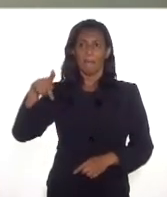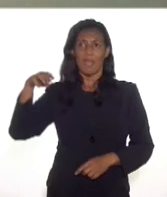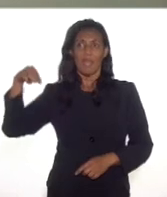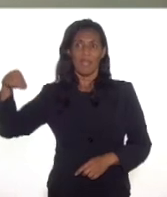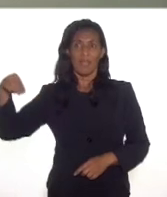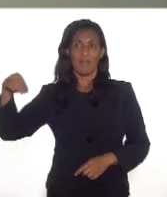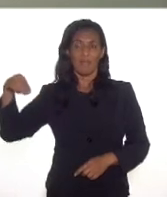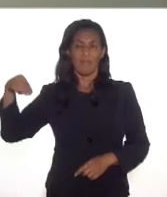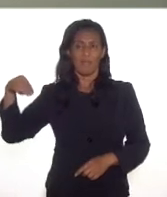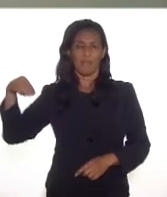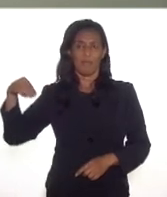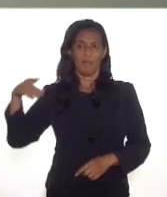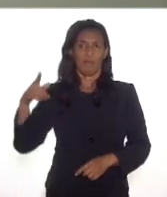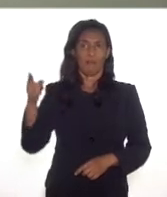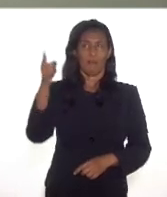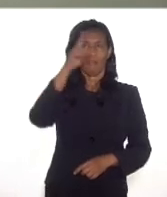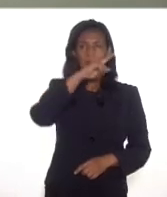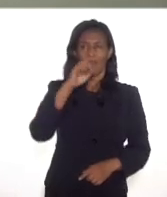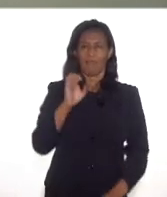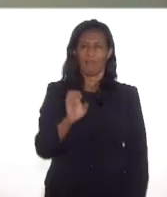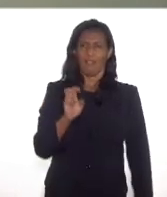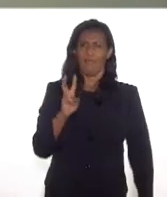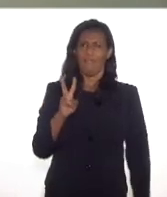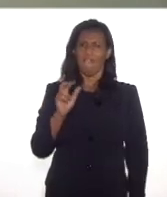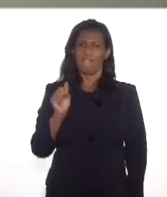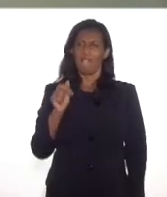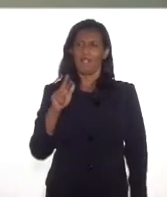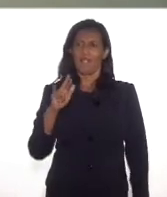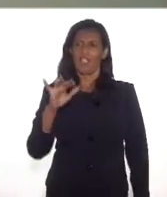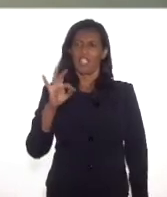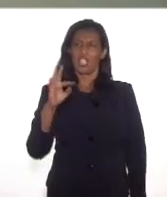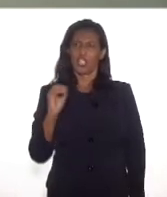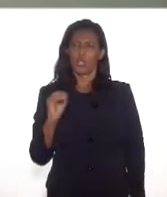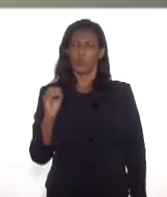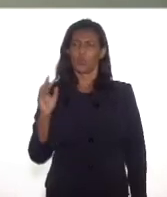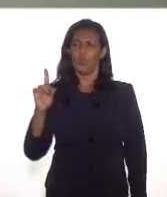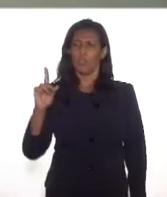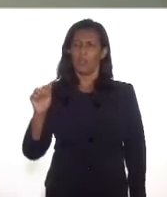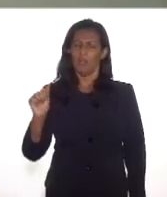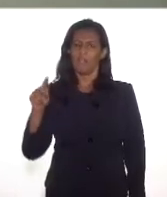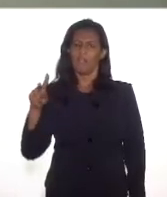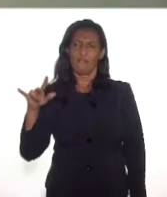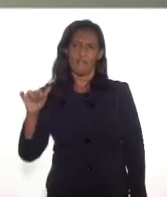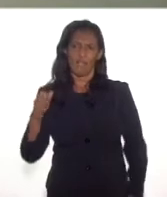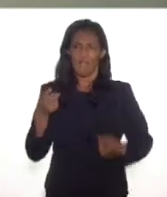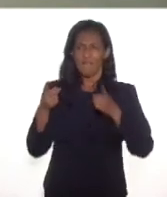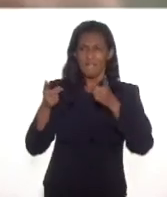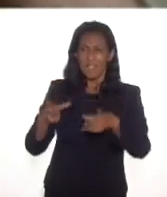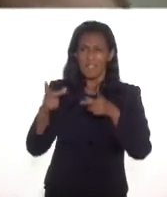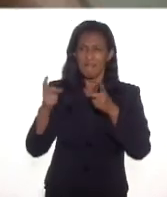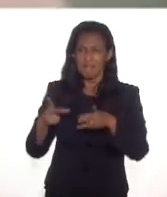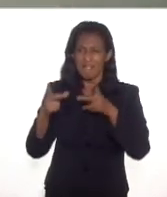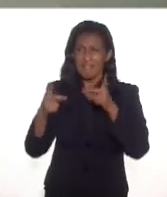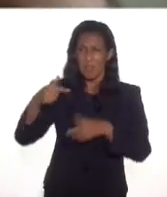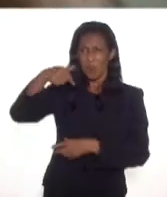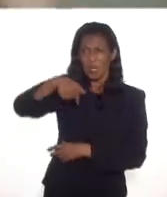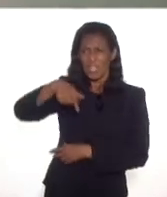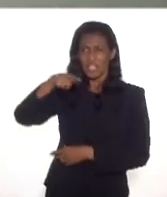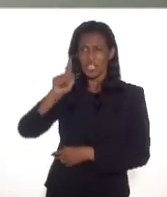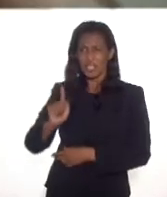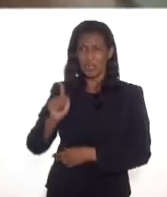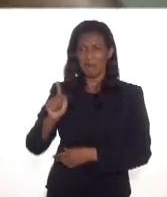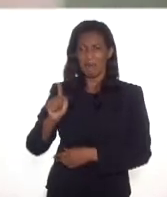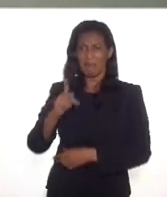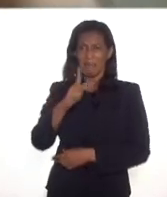Veiga. Deputada Marta Rocha estava conosco nessa luta contrária. Vender o QG da